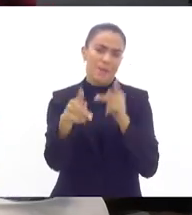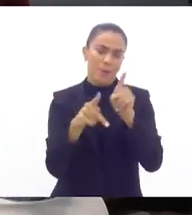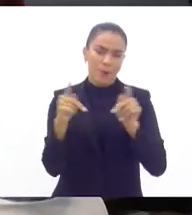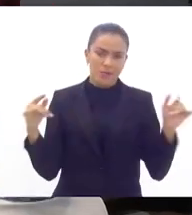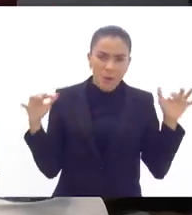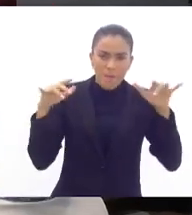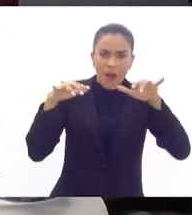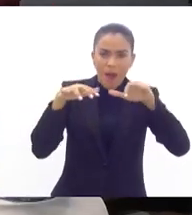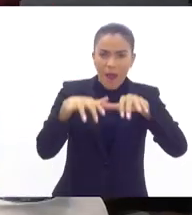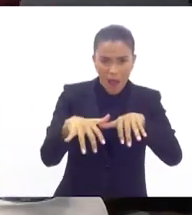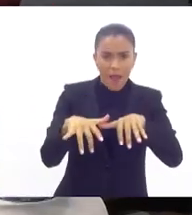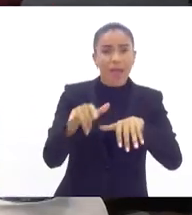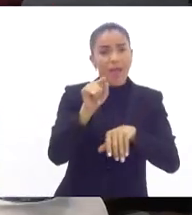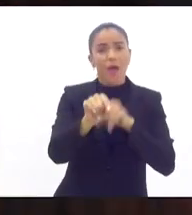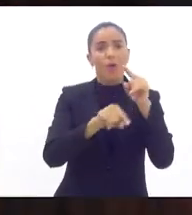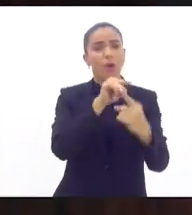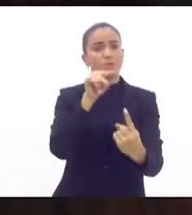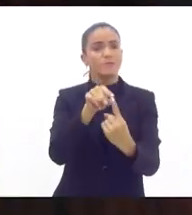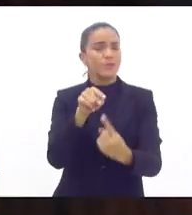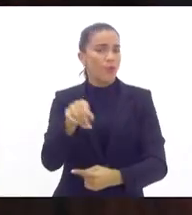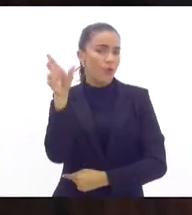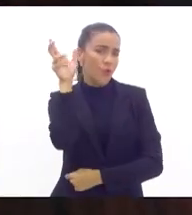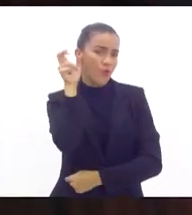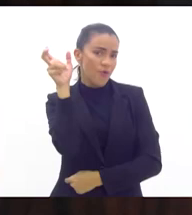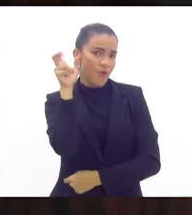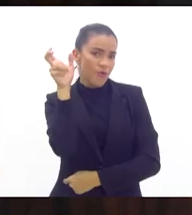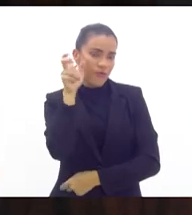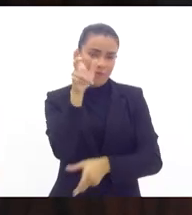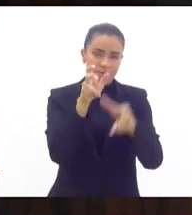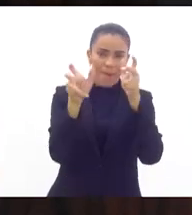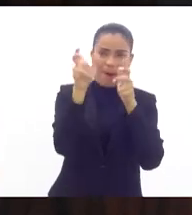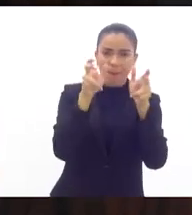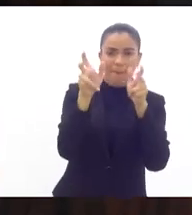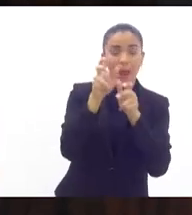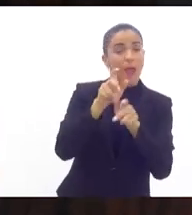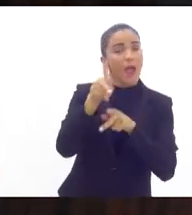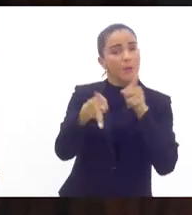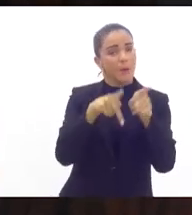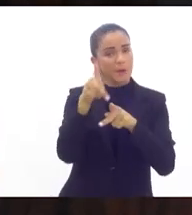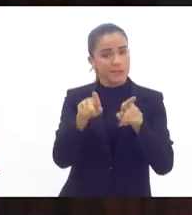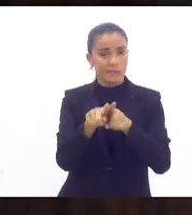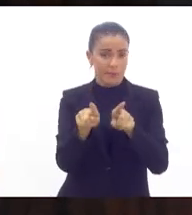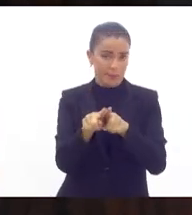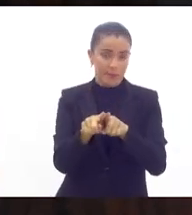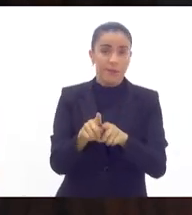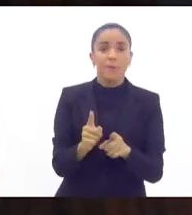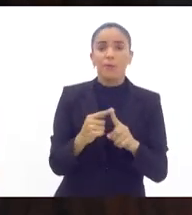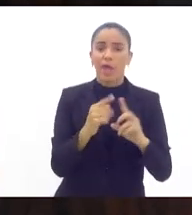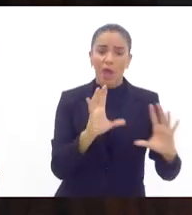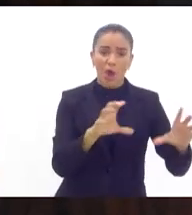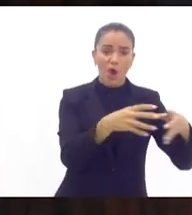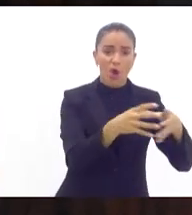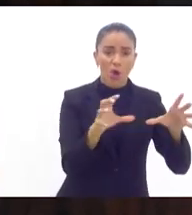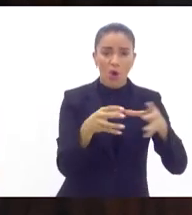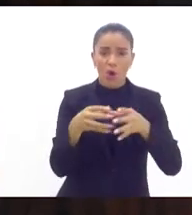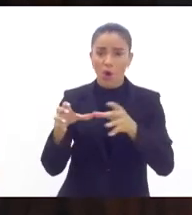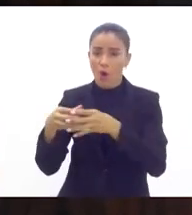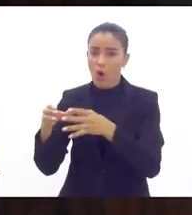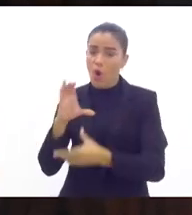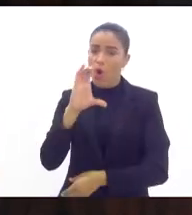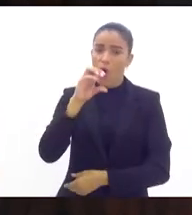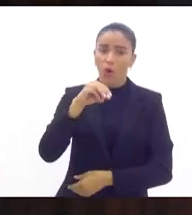população naquilo que chega até as comissões desta casa e